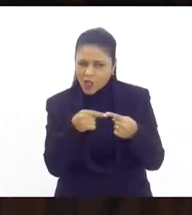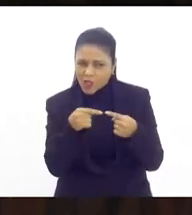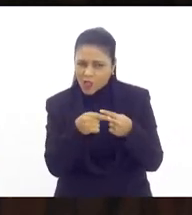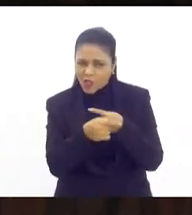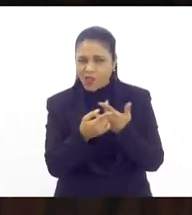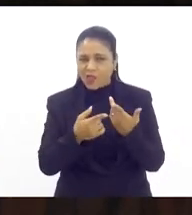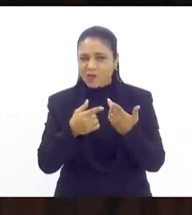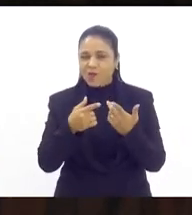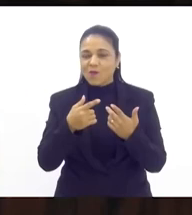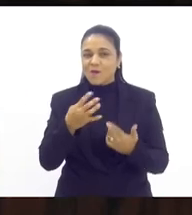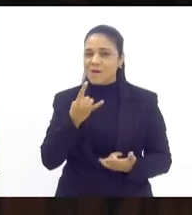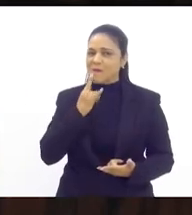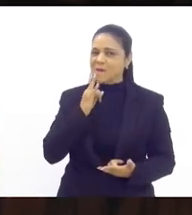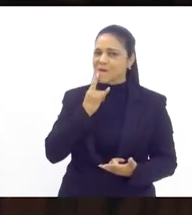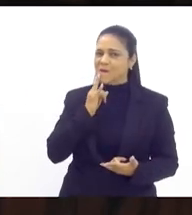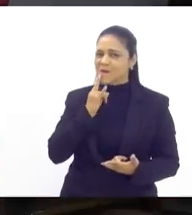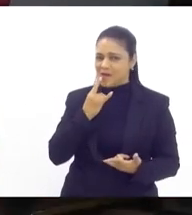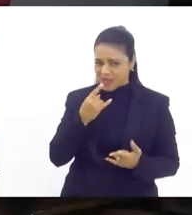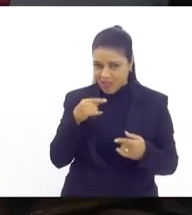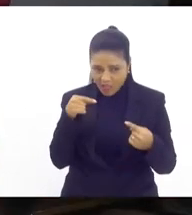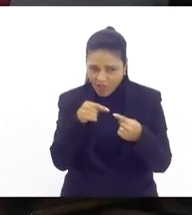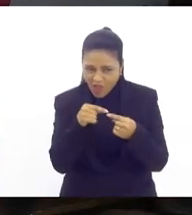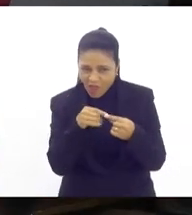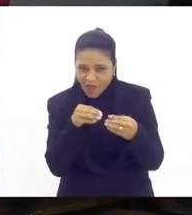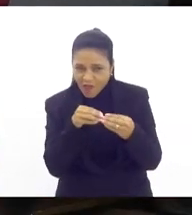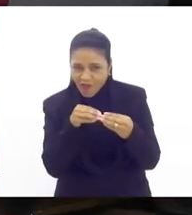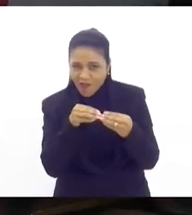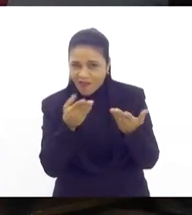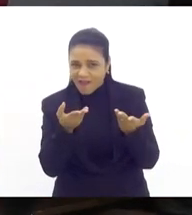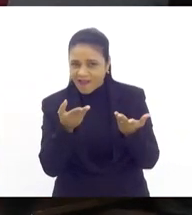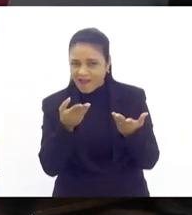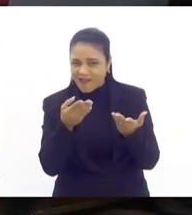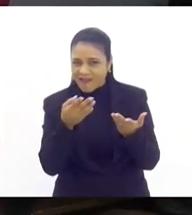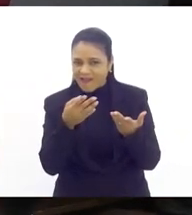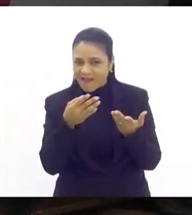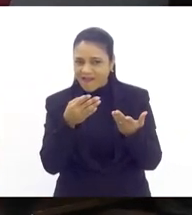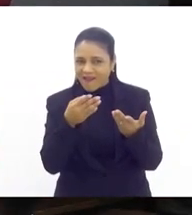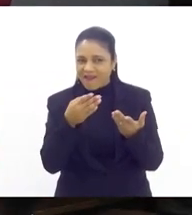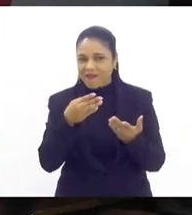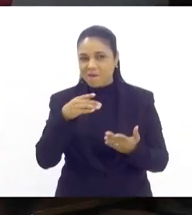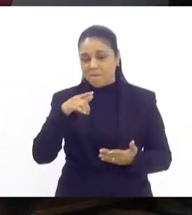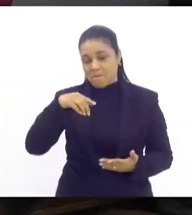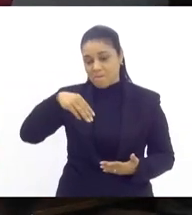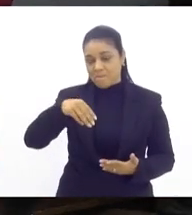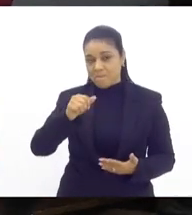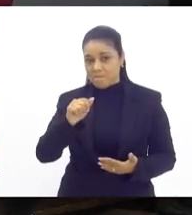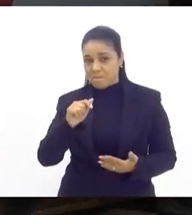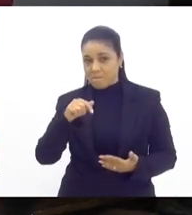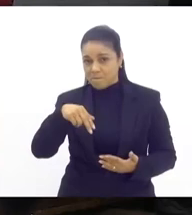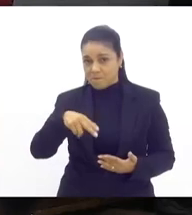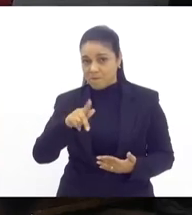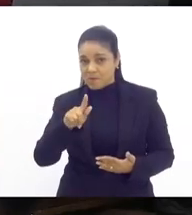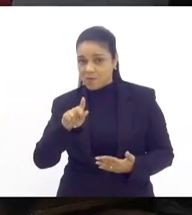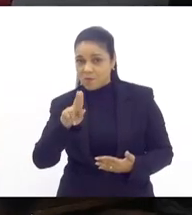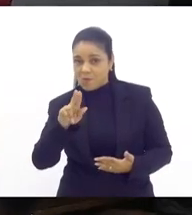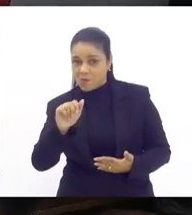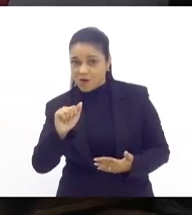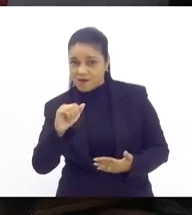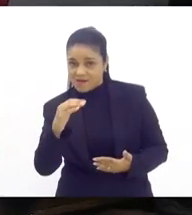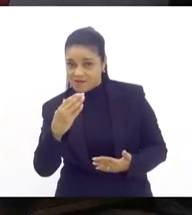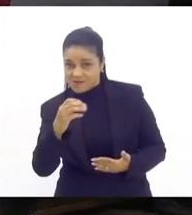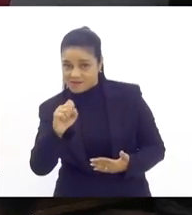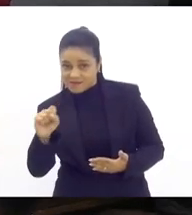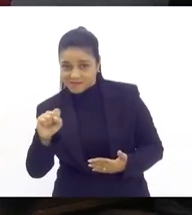que torce muito aí tem mas não vão não manguaça não né Aí traz problema